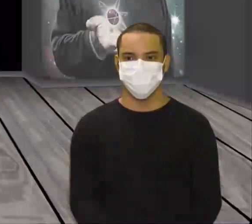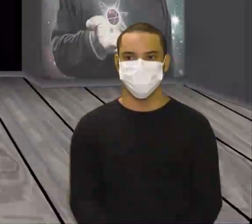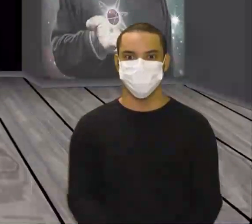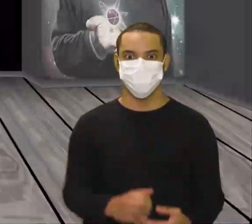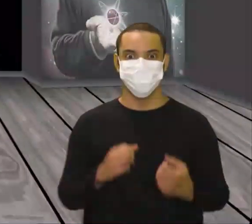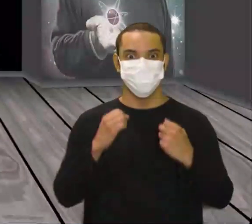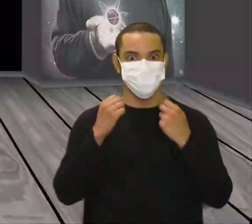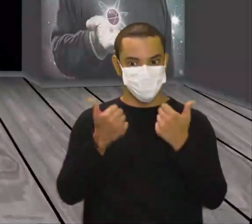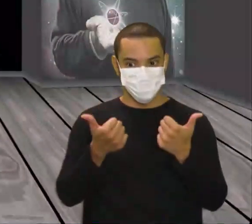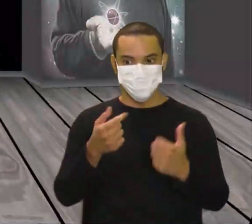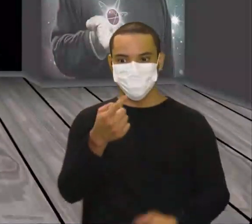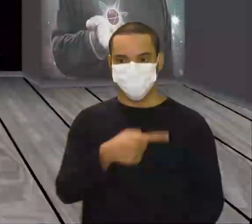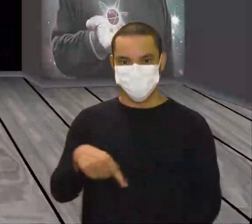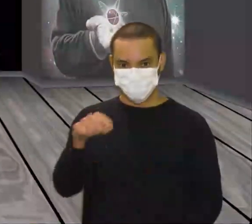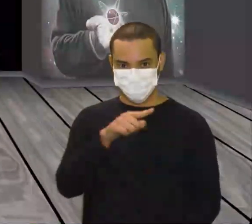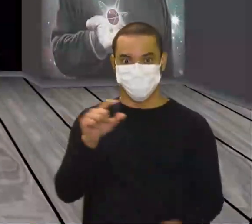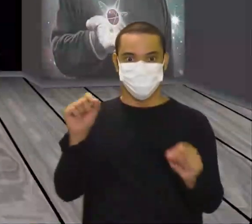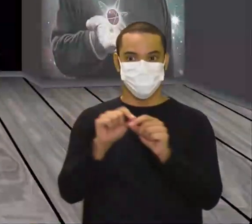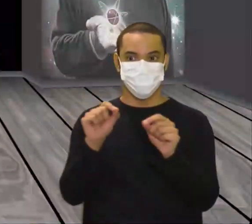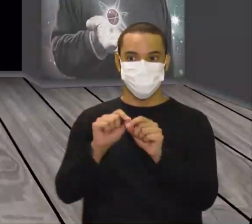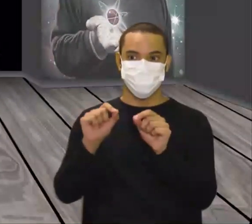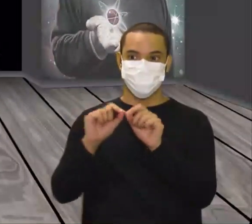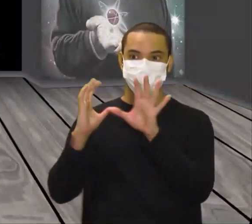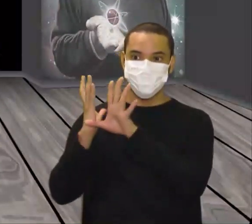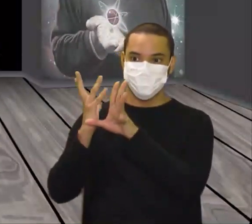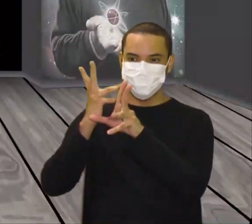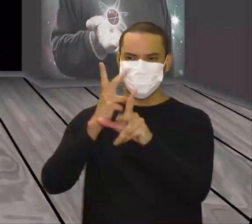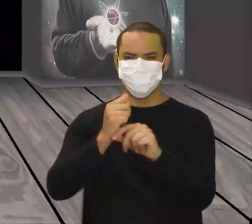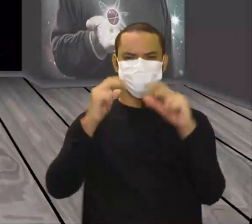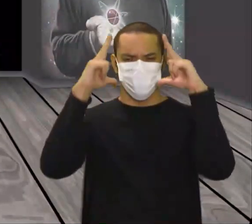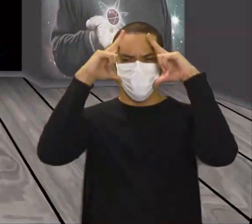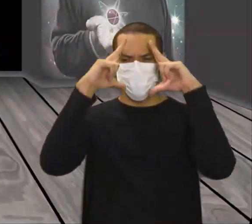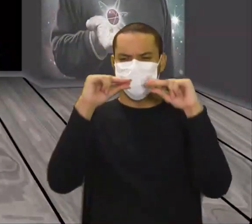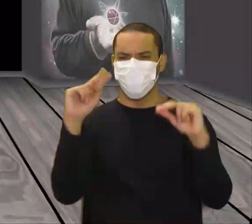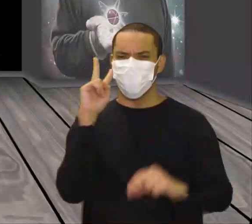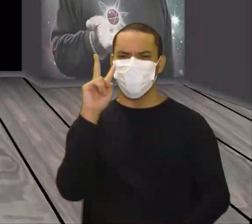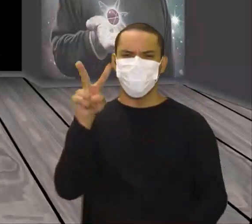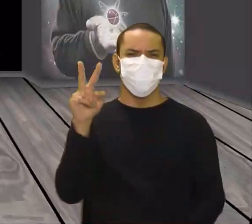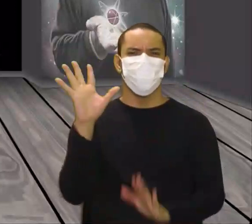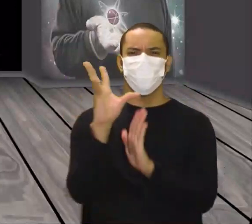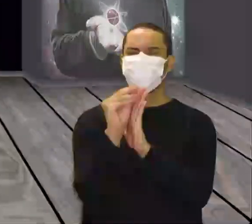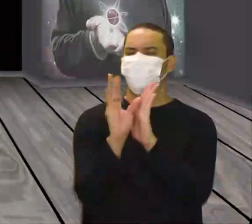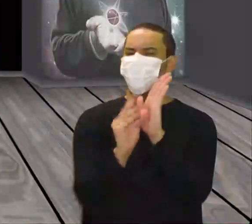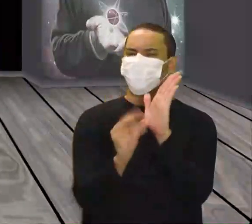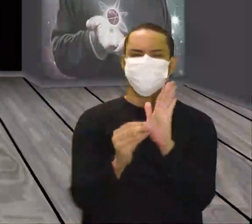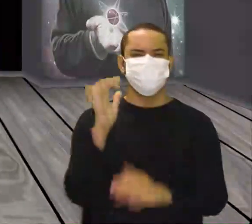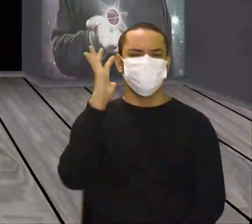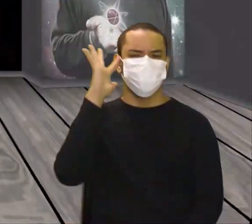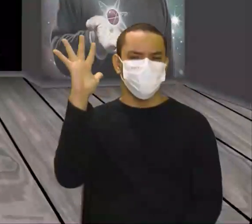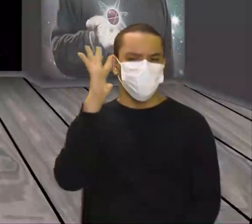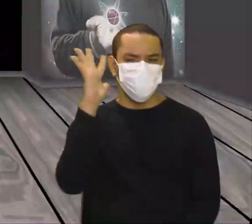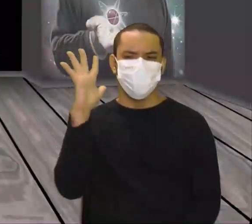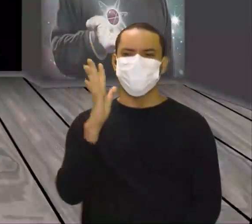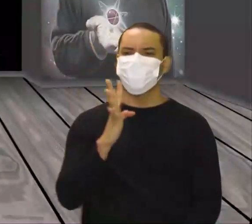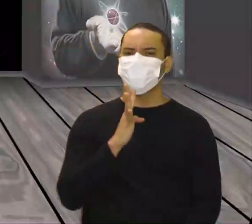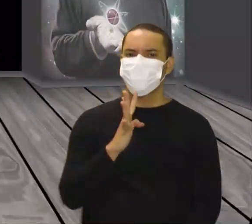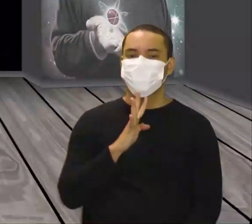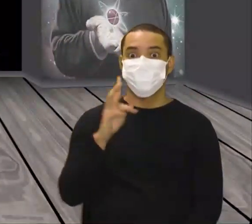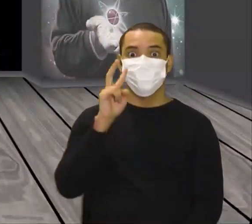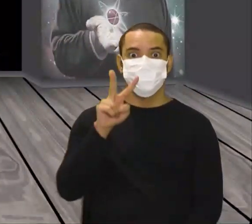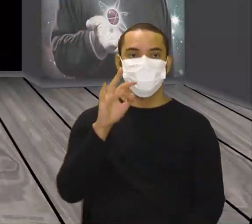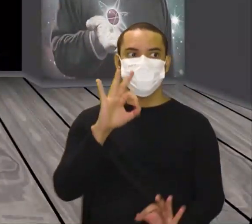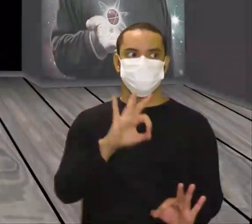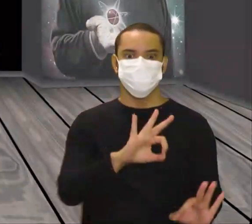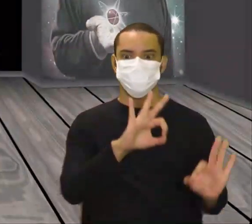Beleza, pessoal? Vamos fazer aquela revisão bem tranquila, bem light. Viram que é um conteúdo teórico de conhecimento, observar a evolução